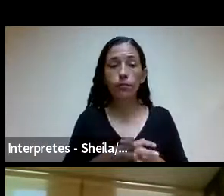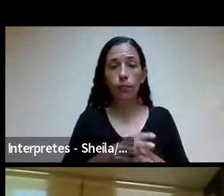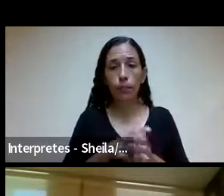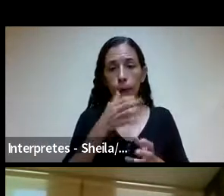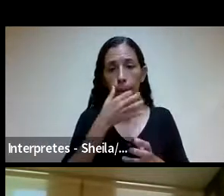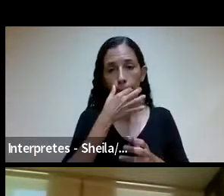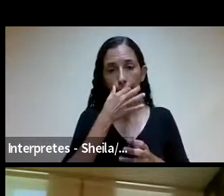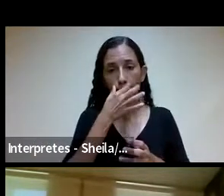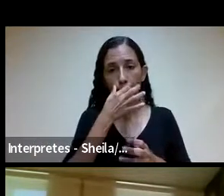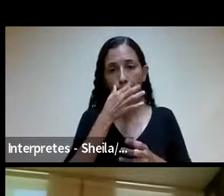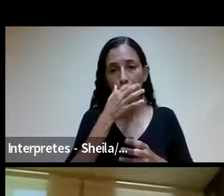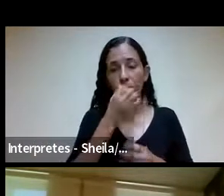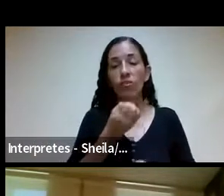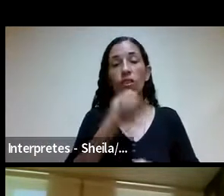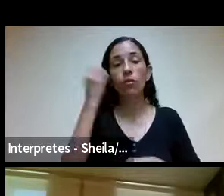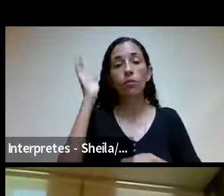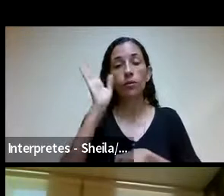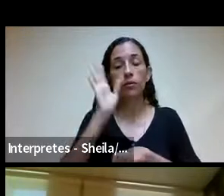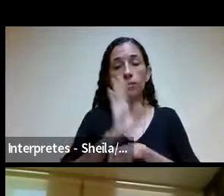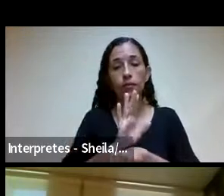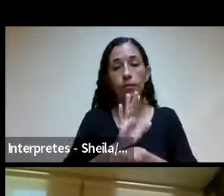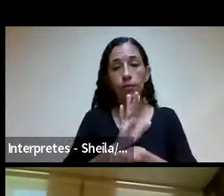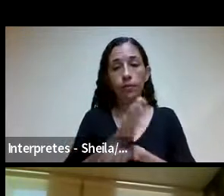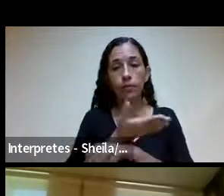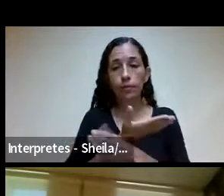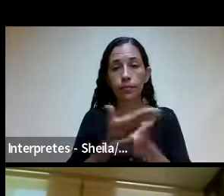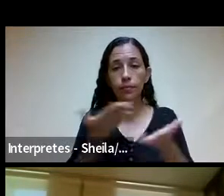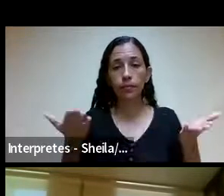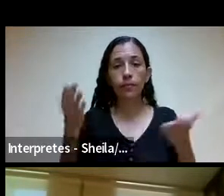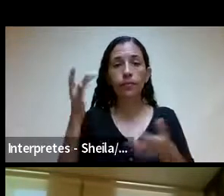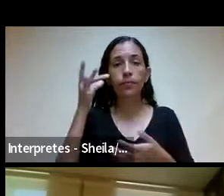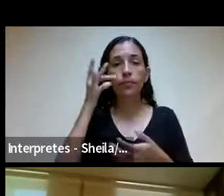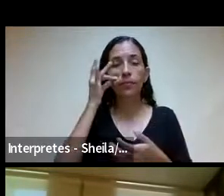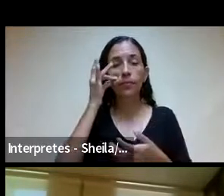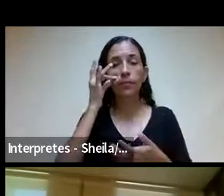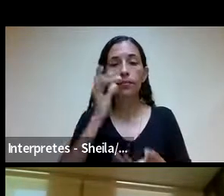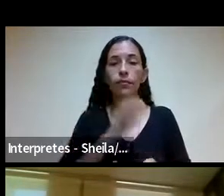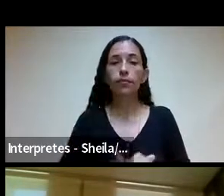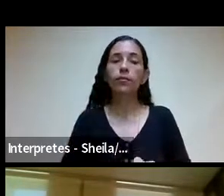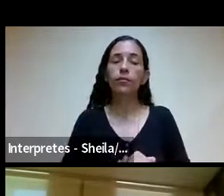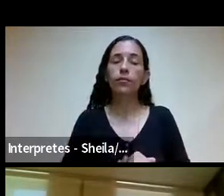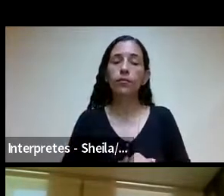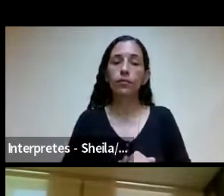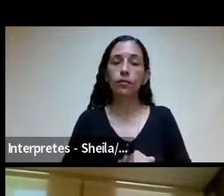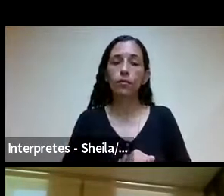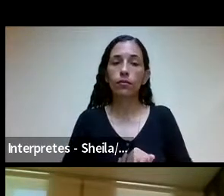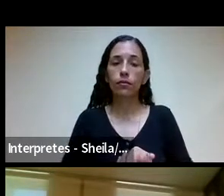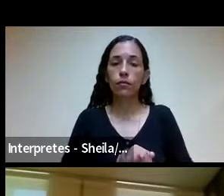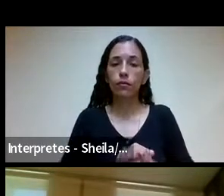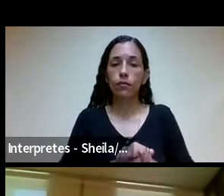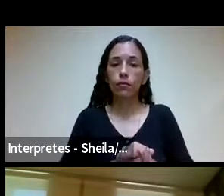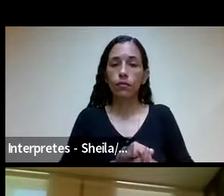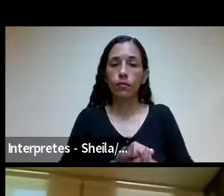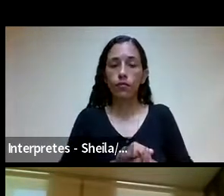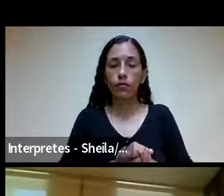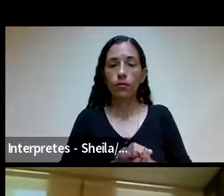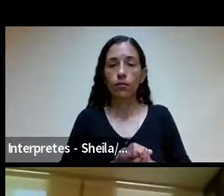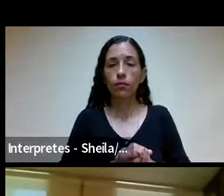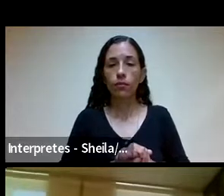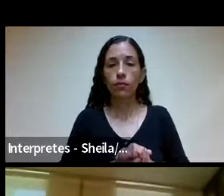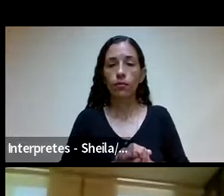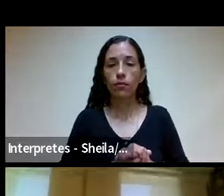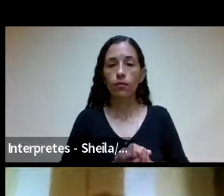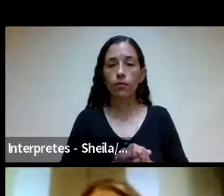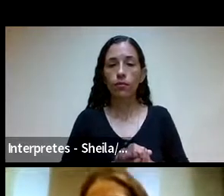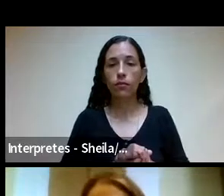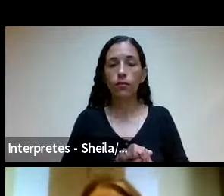Obrigado, Excelência. Boa tarde, desembargadores, juízes eleitorais, procurador eleitoral, colega